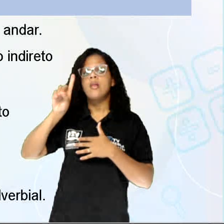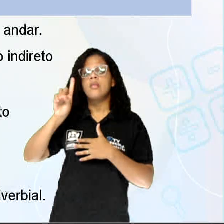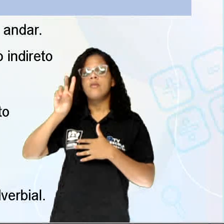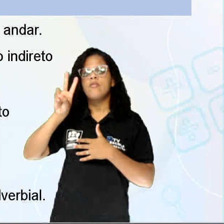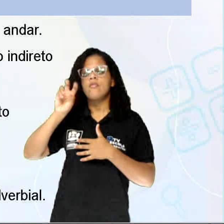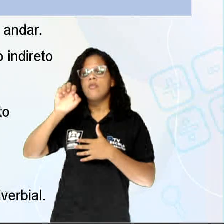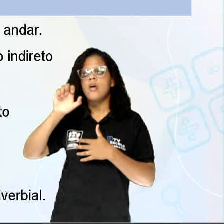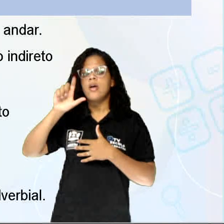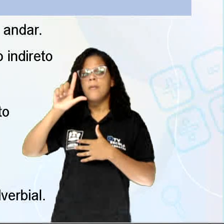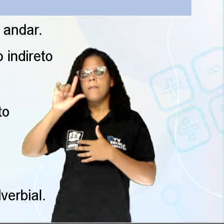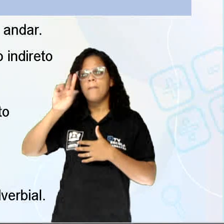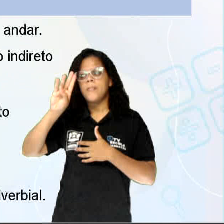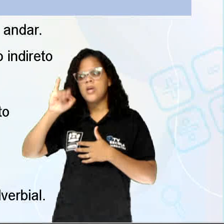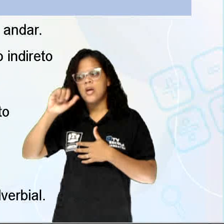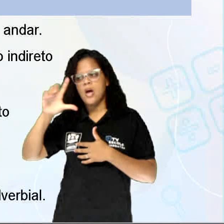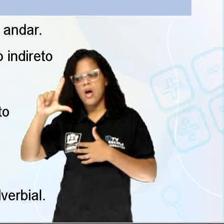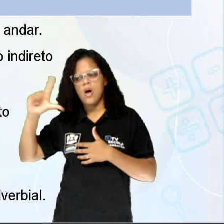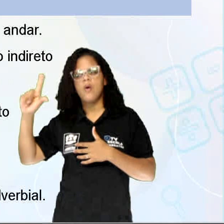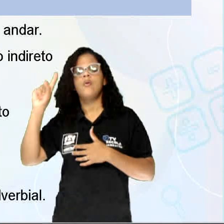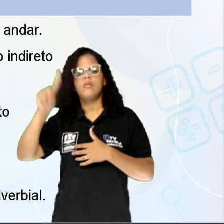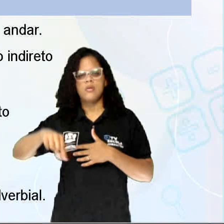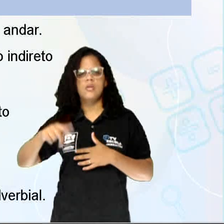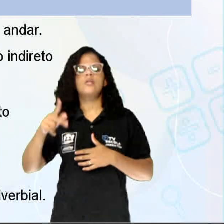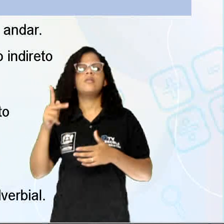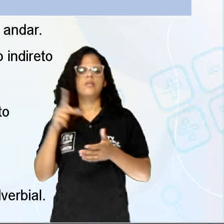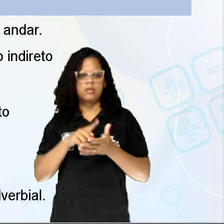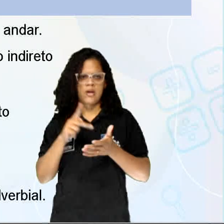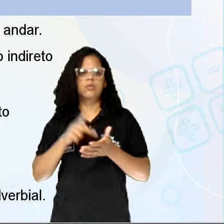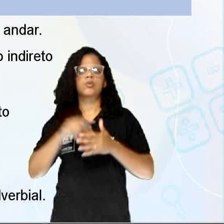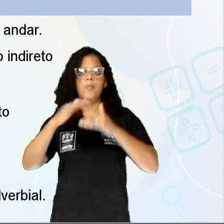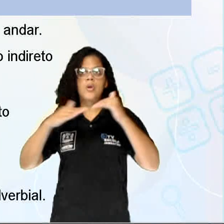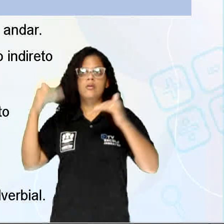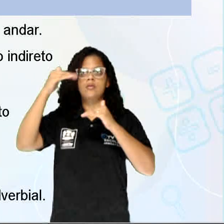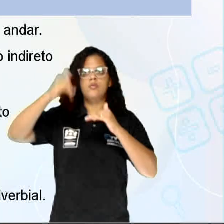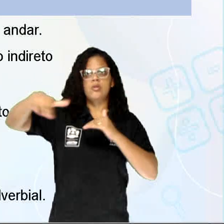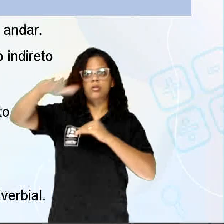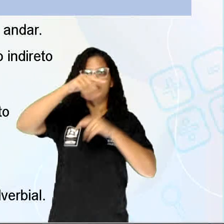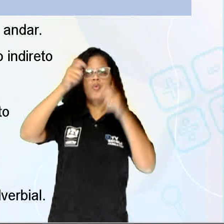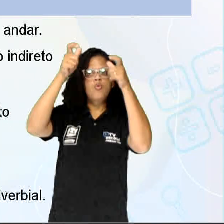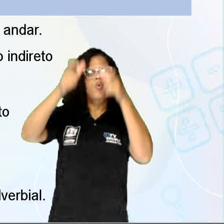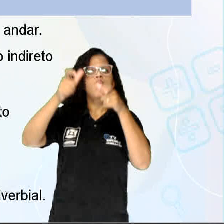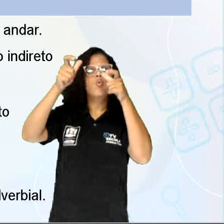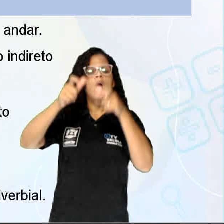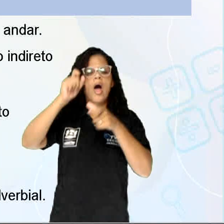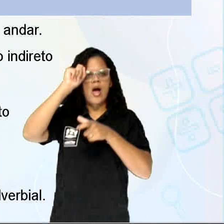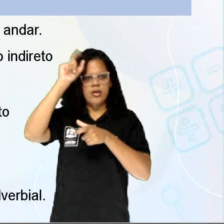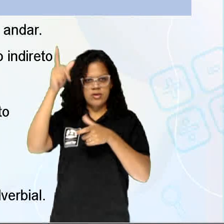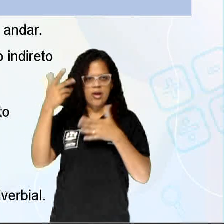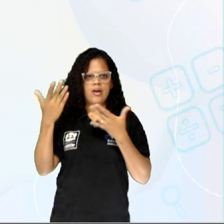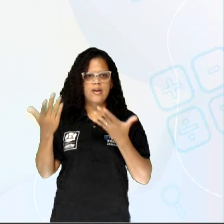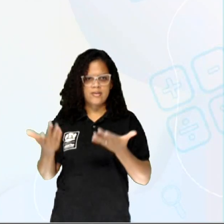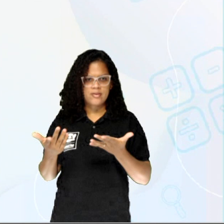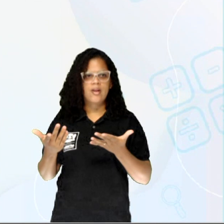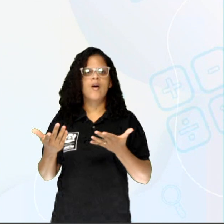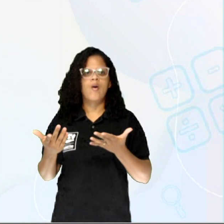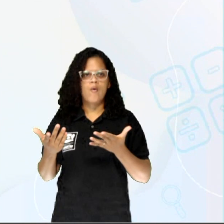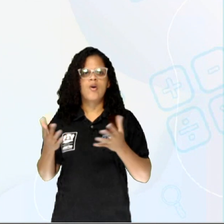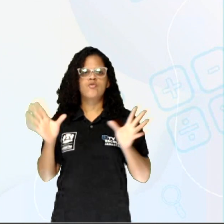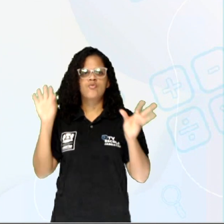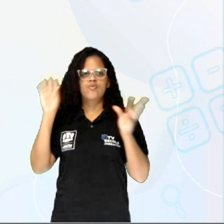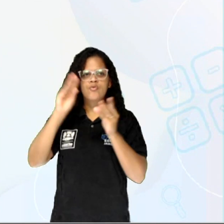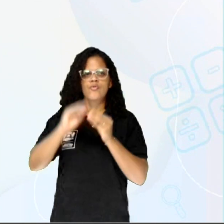cima dá a ideia de lugar, é onde ocorre, né, o lugar sobre o qual ele fala. Então a gente consegue fechar a